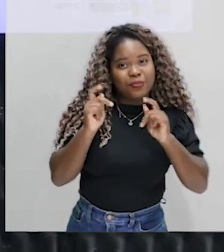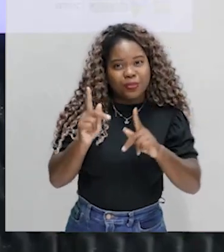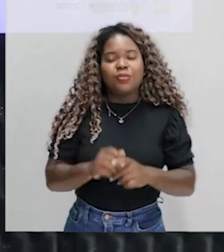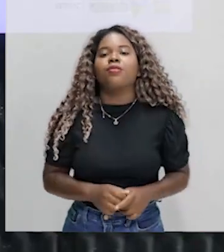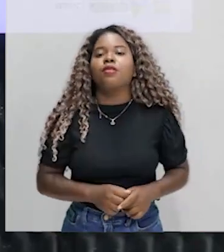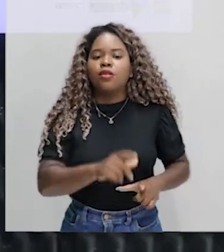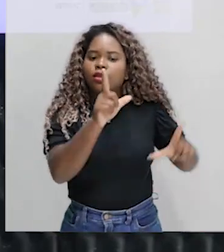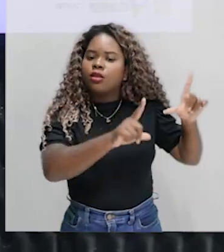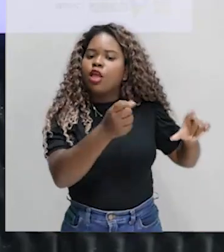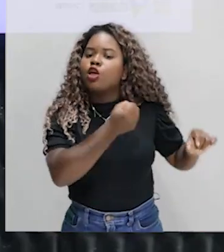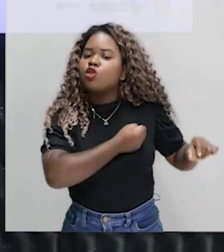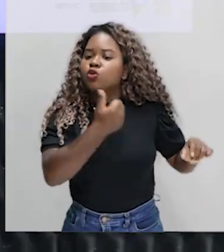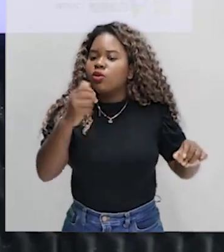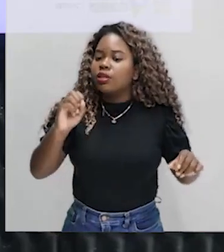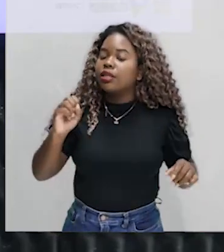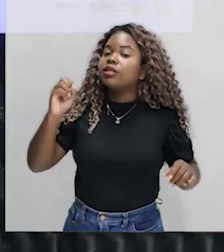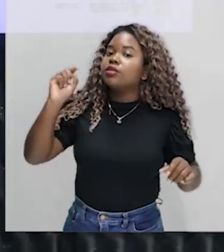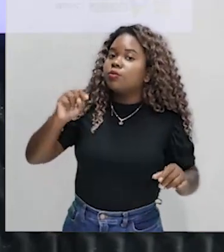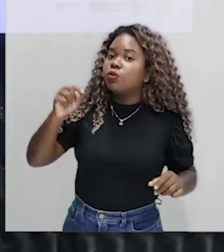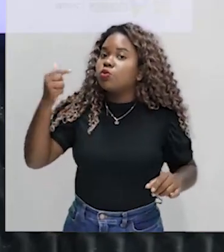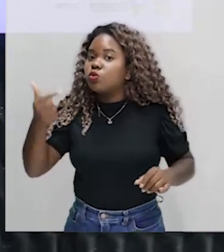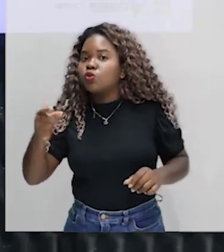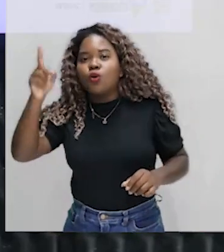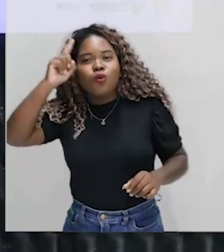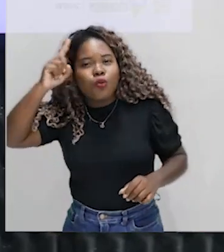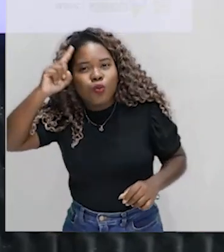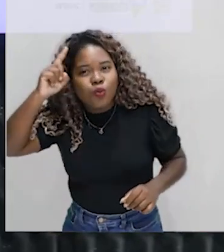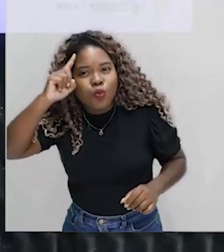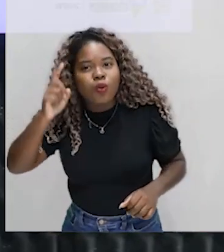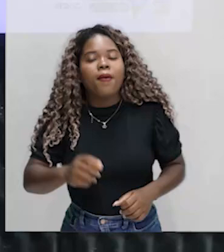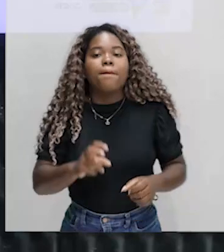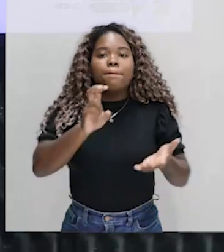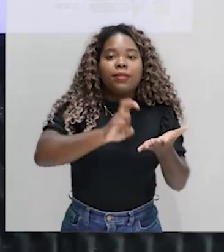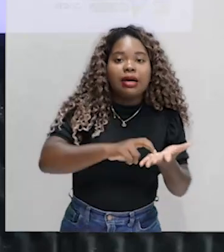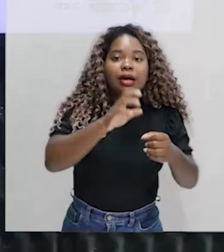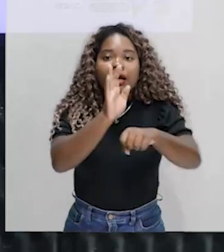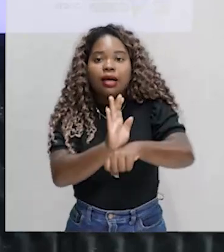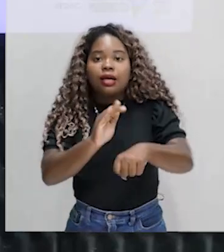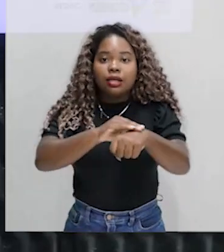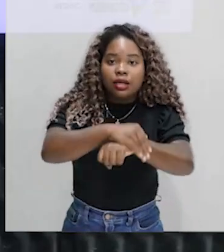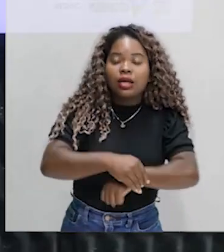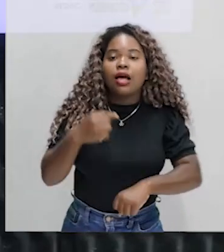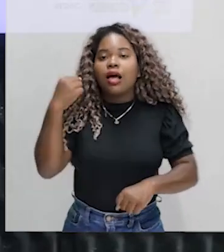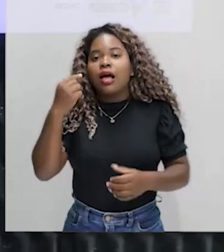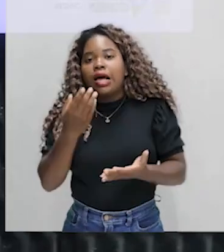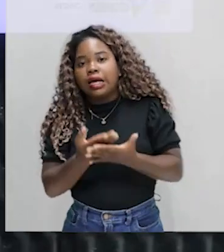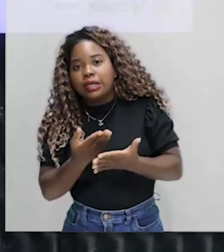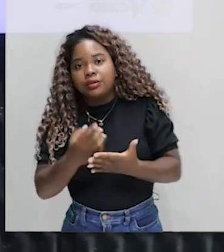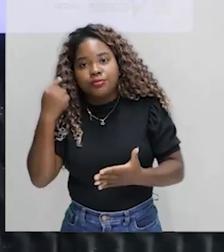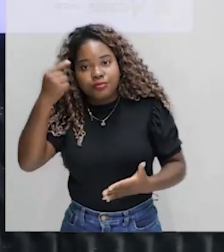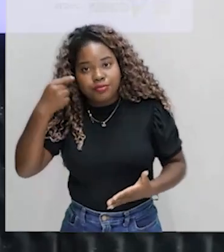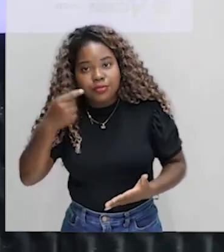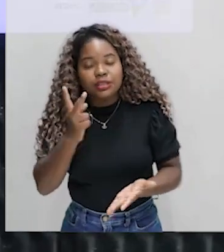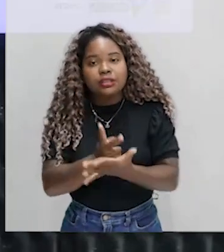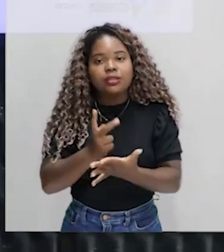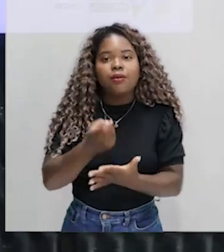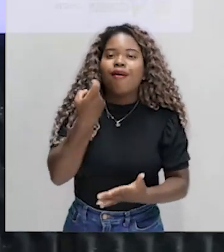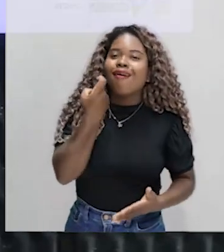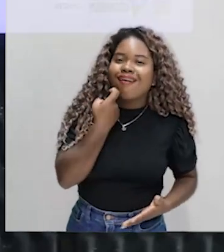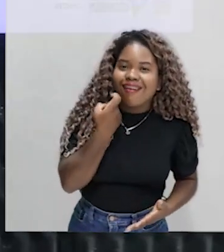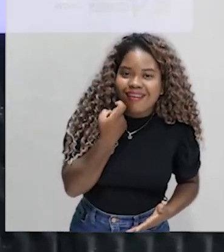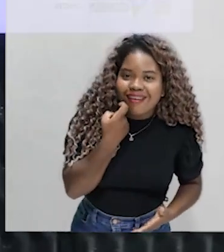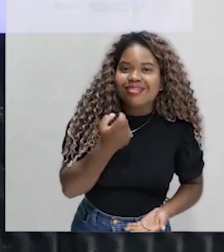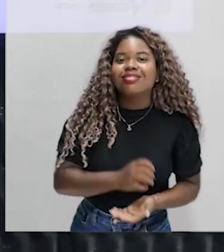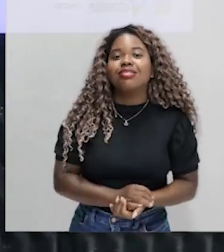Canal 10.2, todos os dias, manhã, tarde, noite. As aulas de espanhol são na sexta-feira,